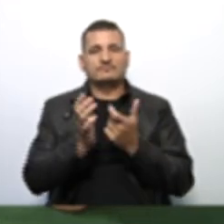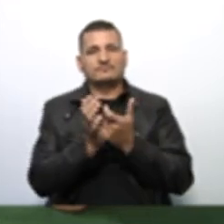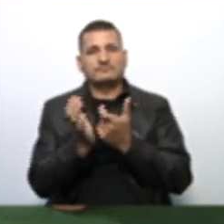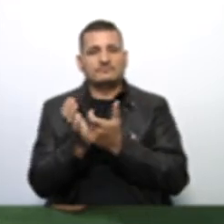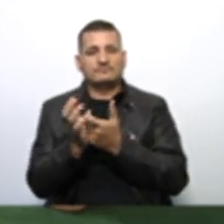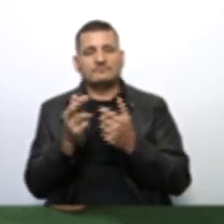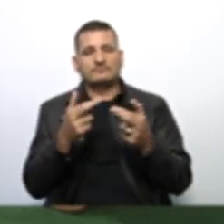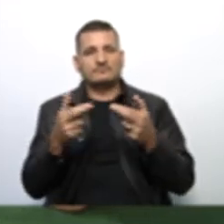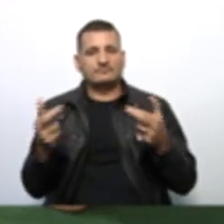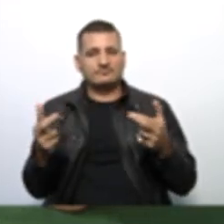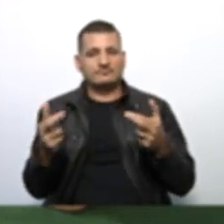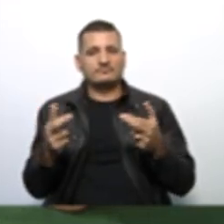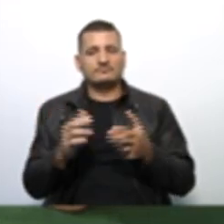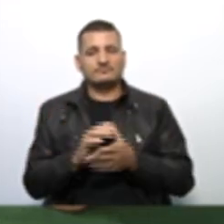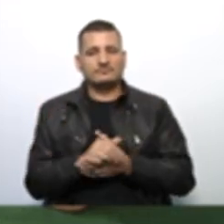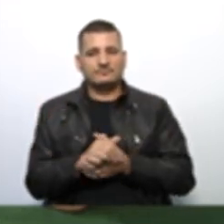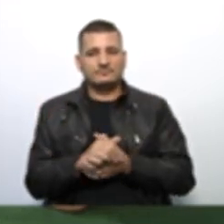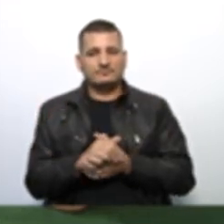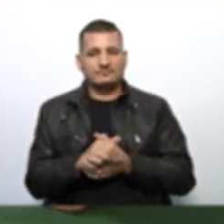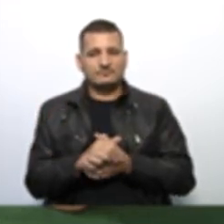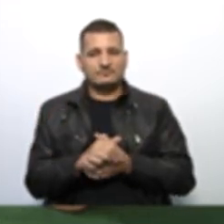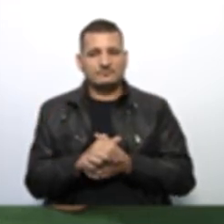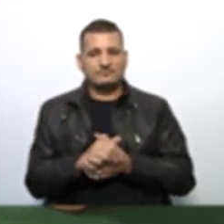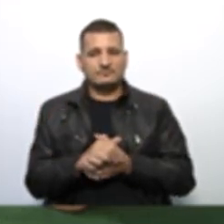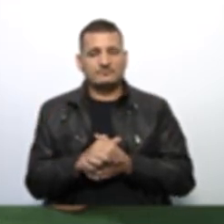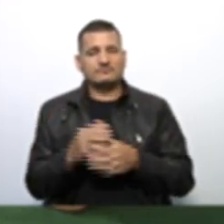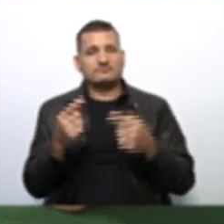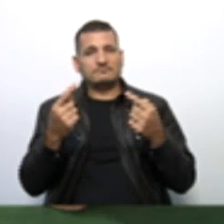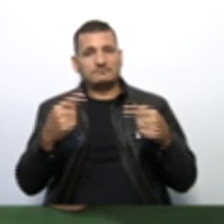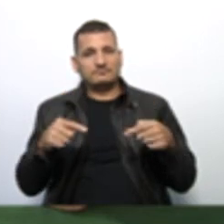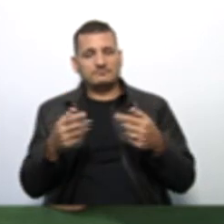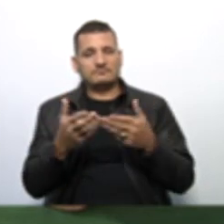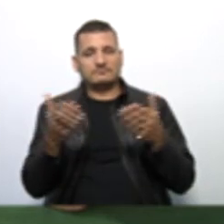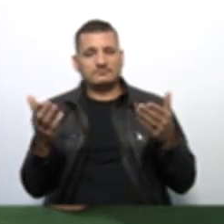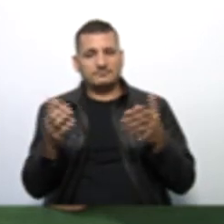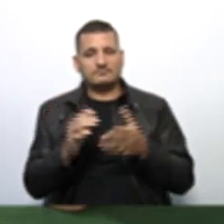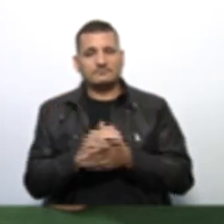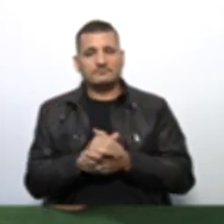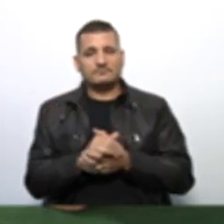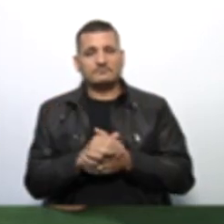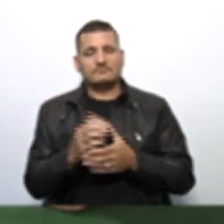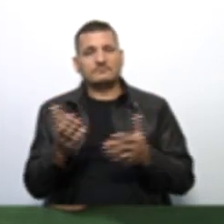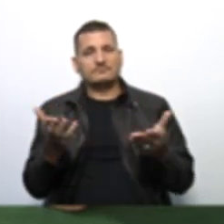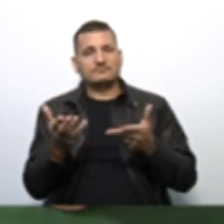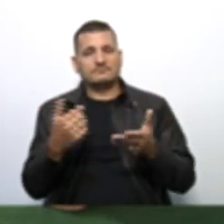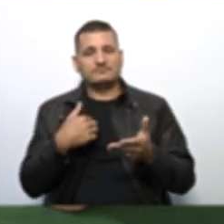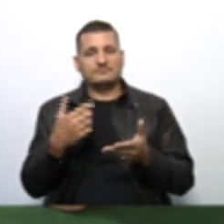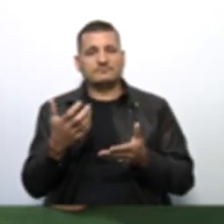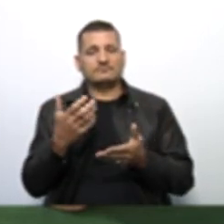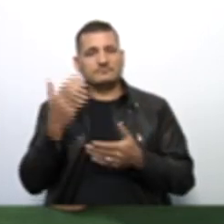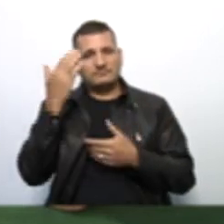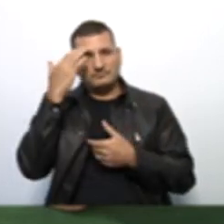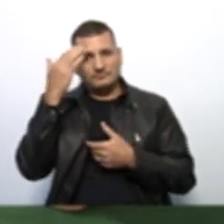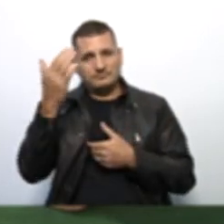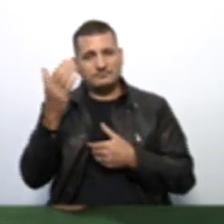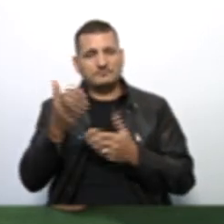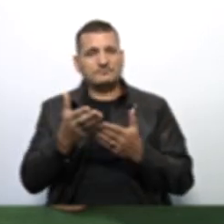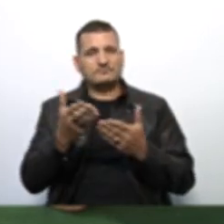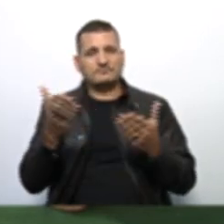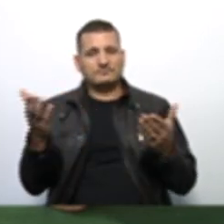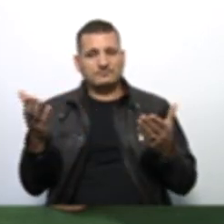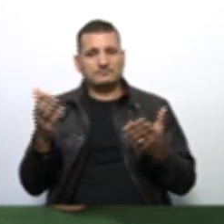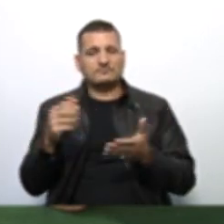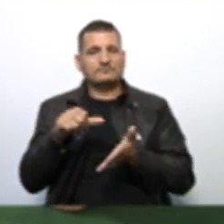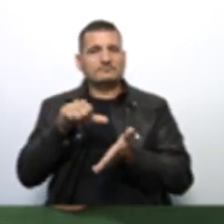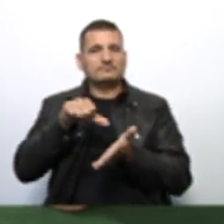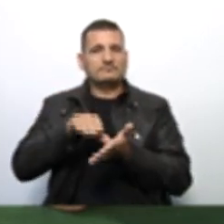em relação Exatamente. à sua rede. Pois Então, é. fica esse desafio aí. Eu quero me despedir, gente, agradecendo a participação de vocês. Polo